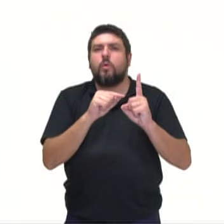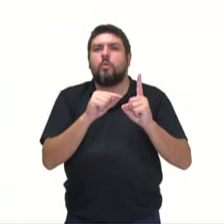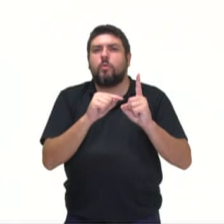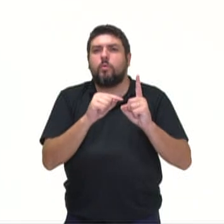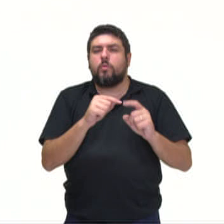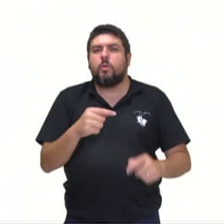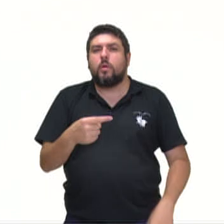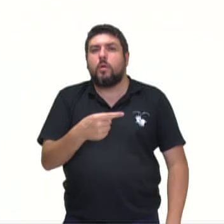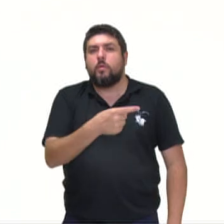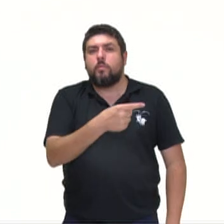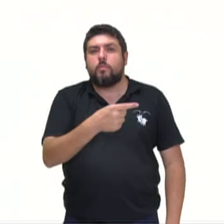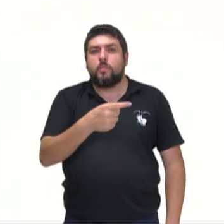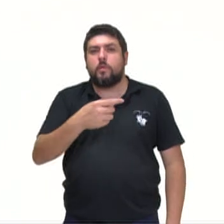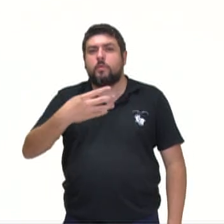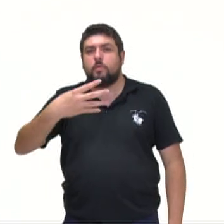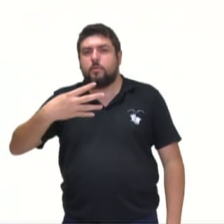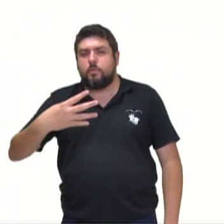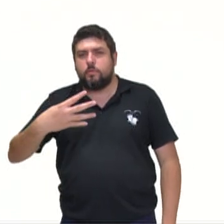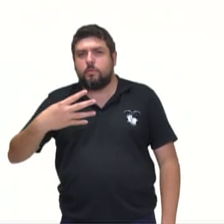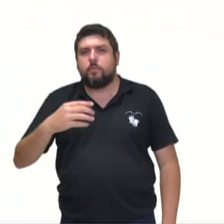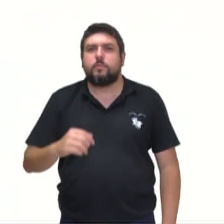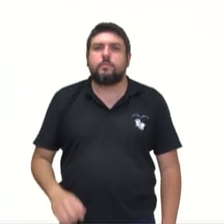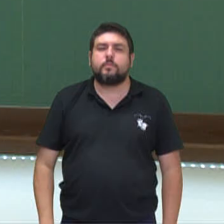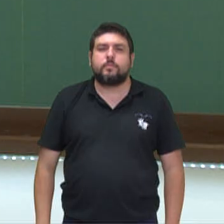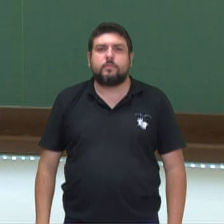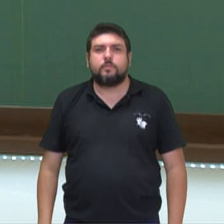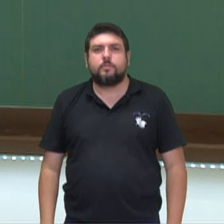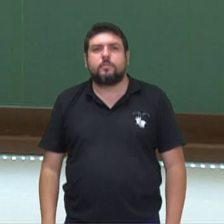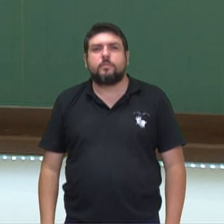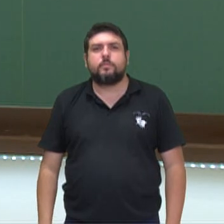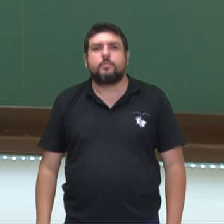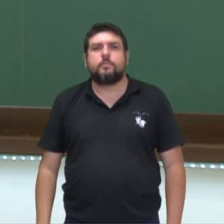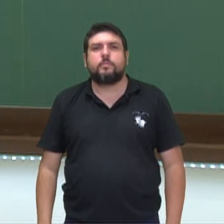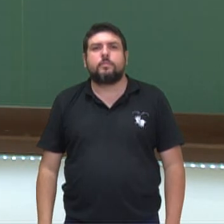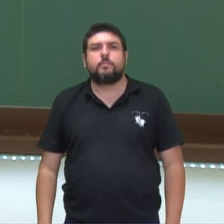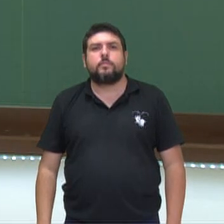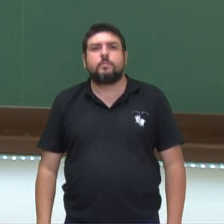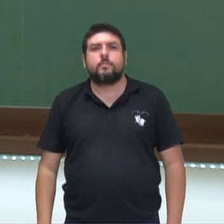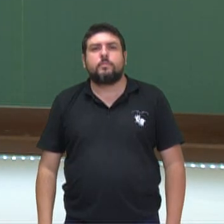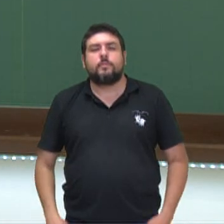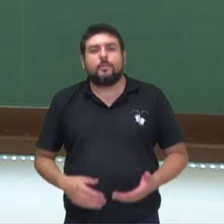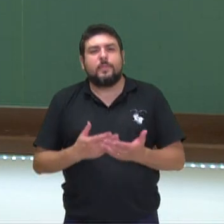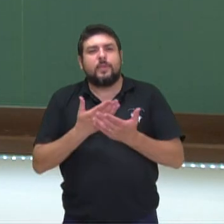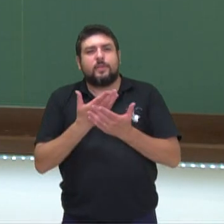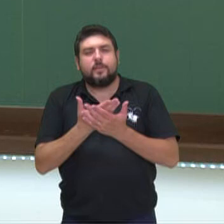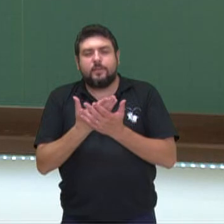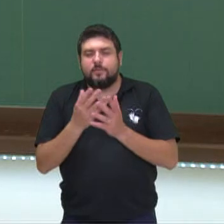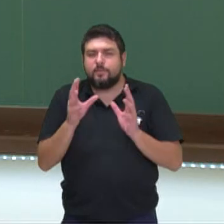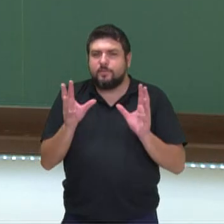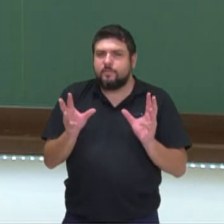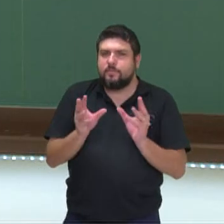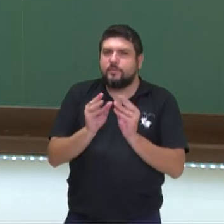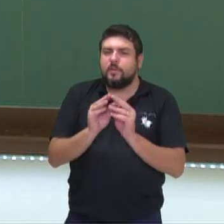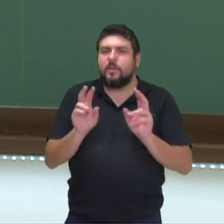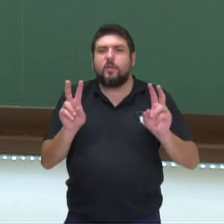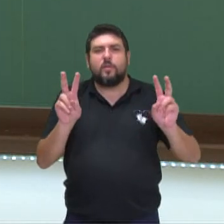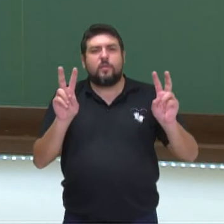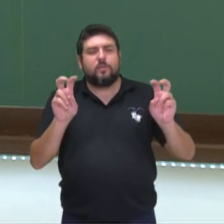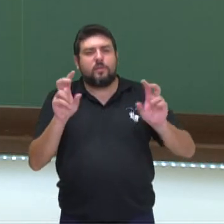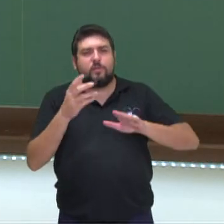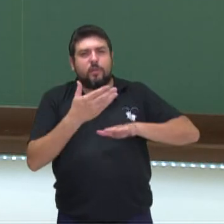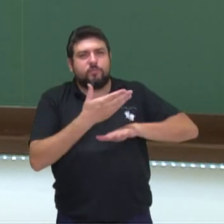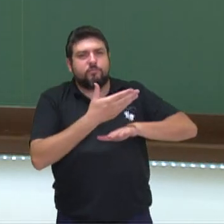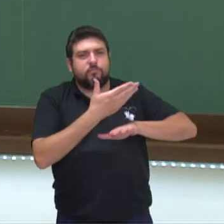menos 4 graus Celsius, ok? Pessoal, nesta aula nós vimos sobre a resolução